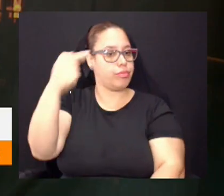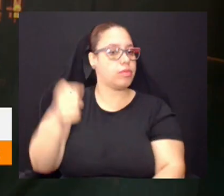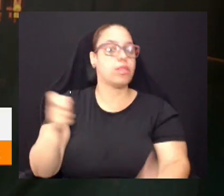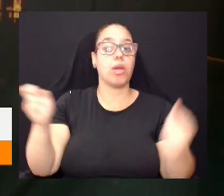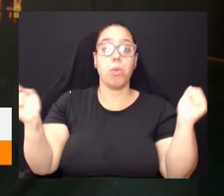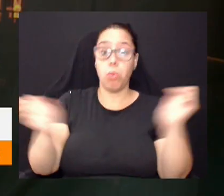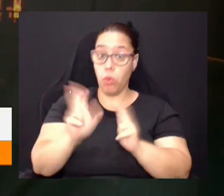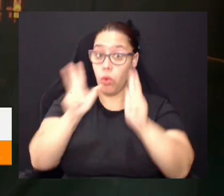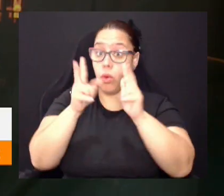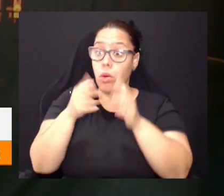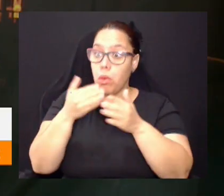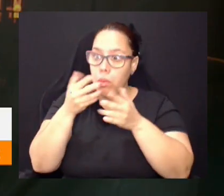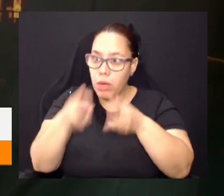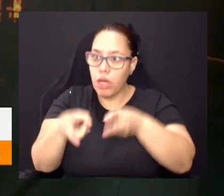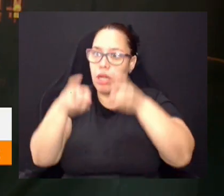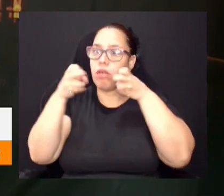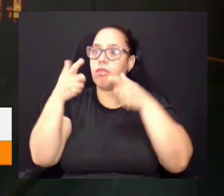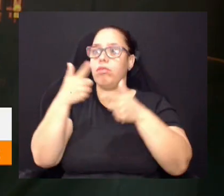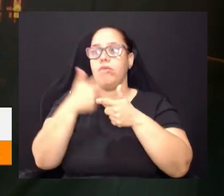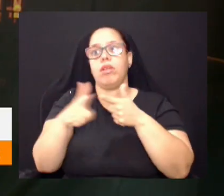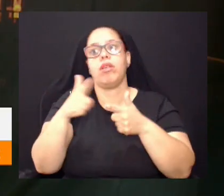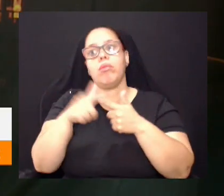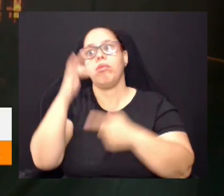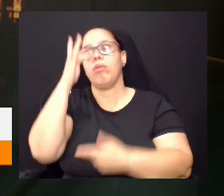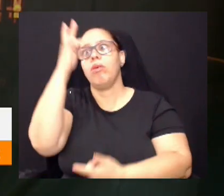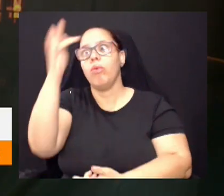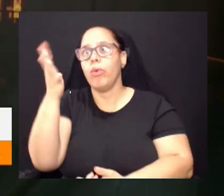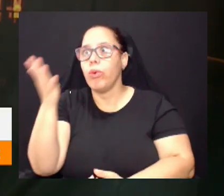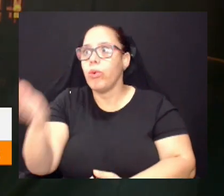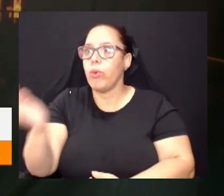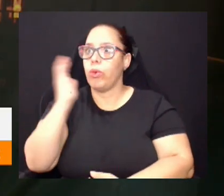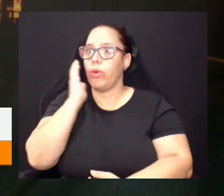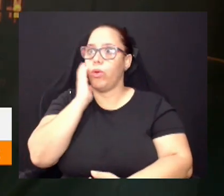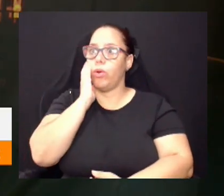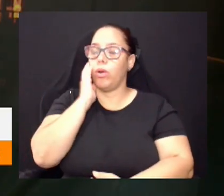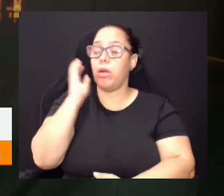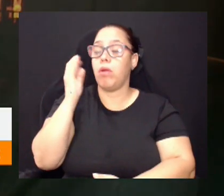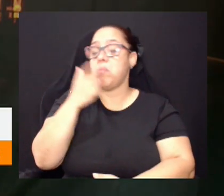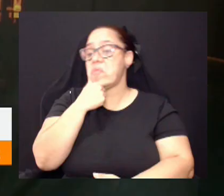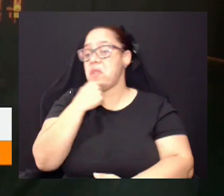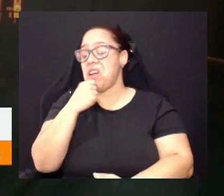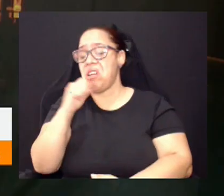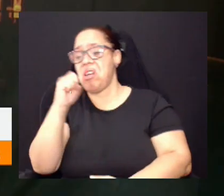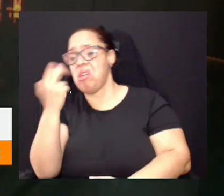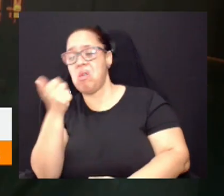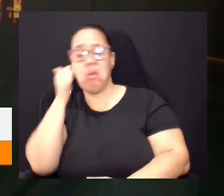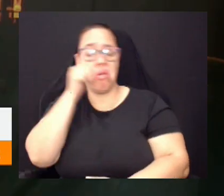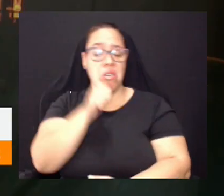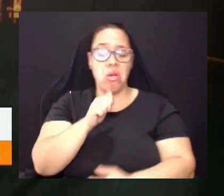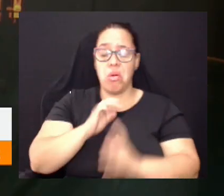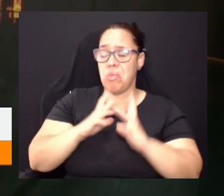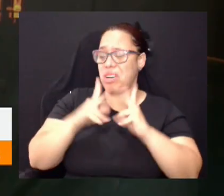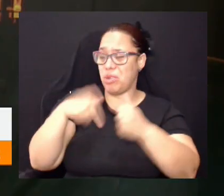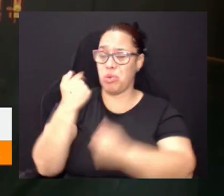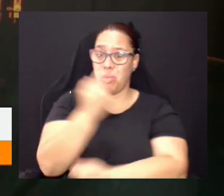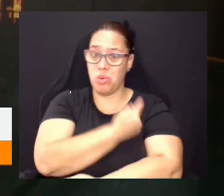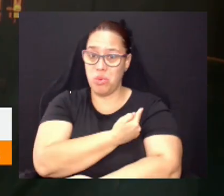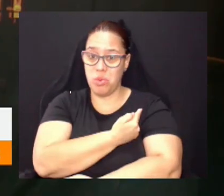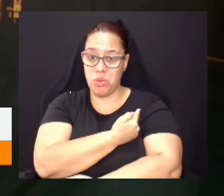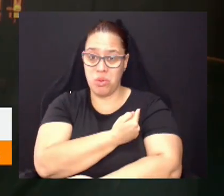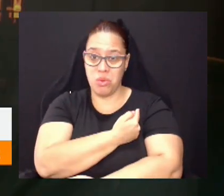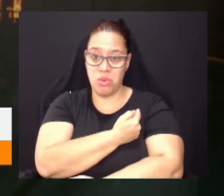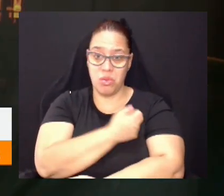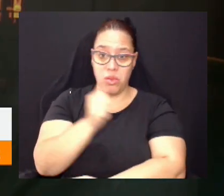Vai ter problema lá na frente, né? Isso tanto para Uhum. ele quanto para ela, enfim, para todos nós. Agora, André, você trabalha